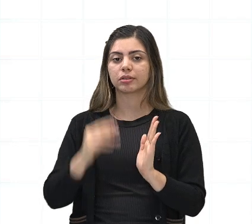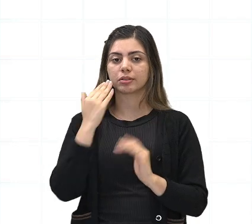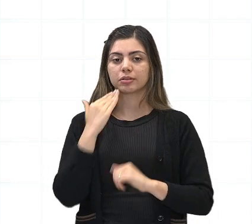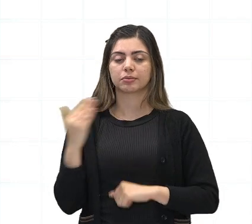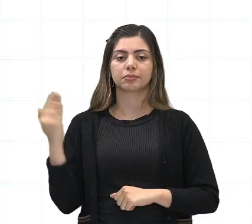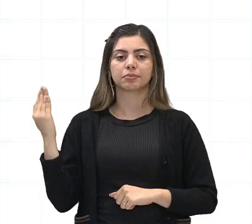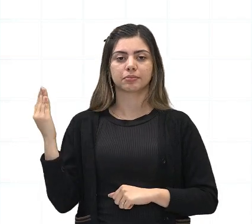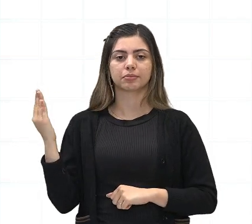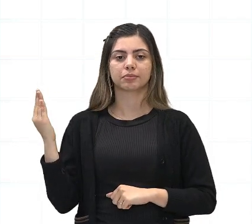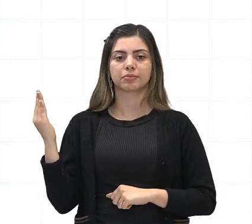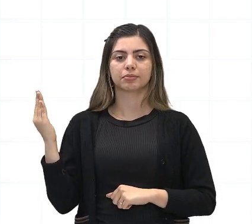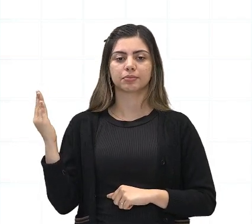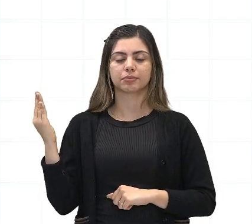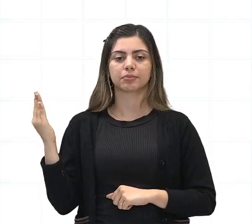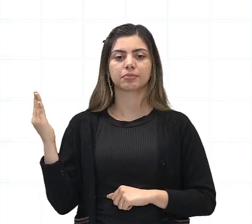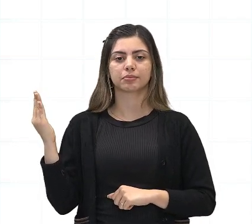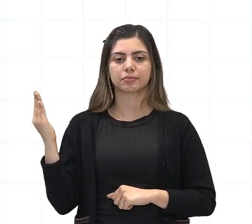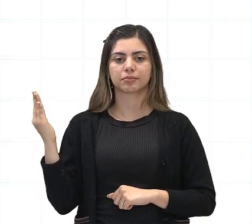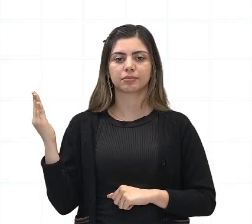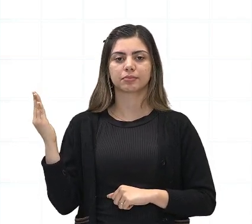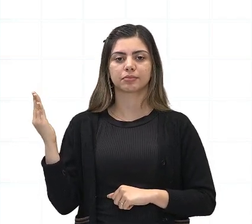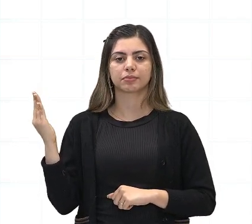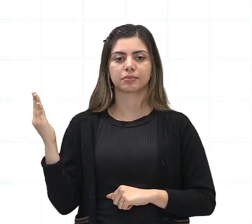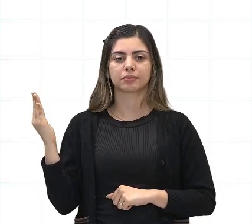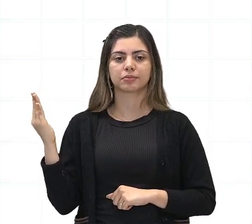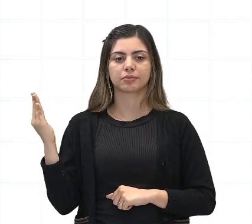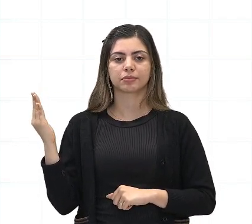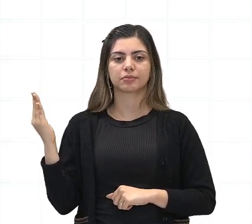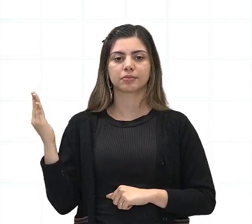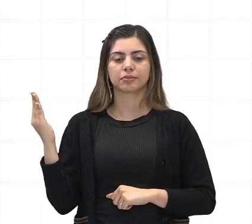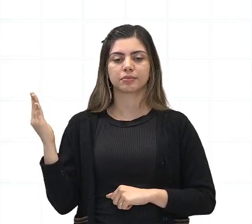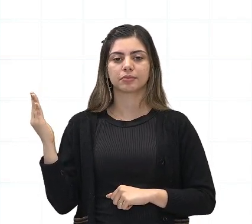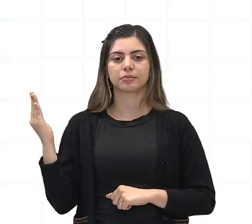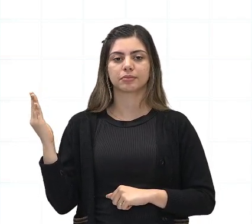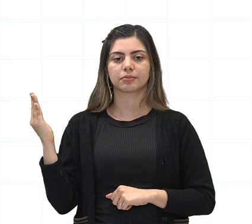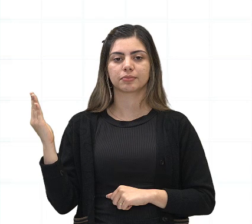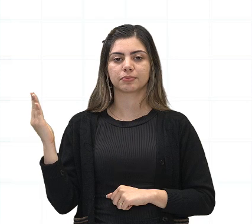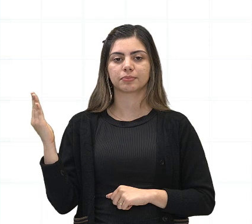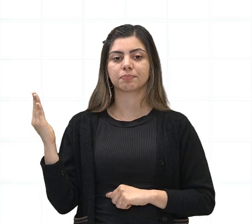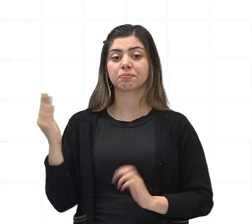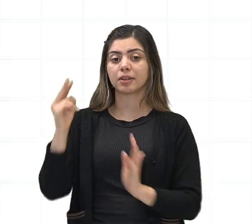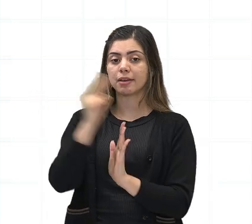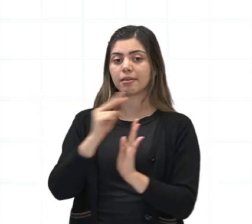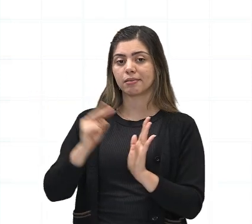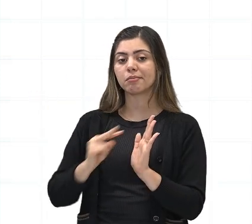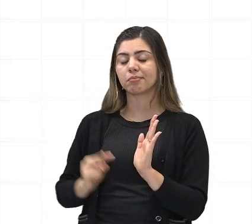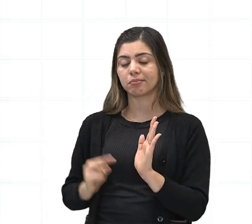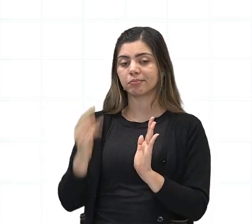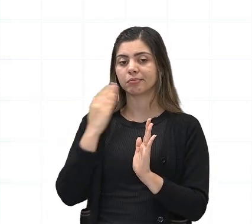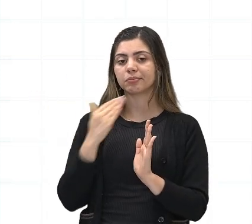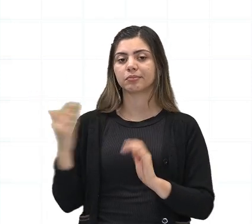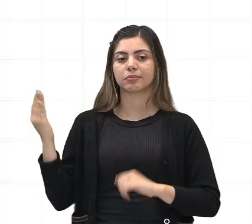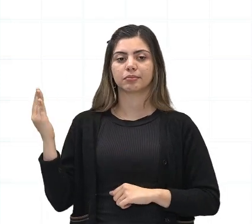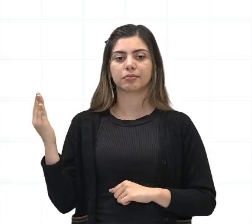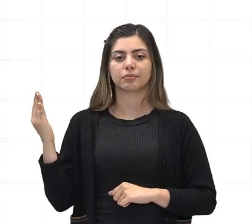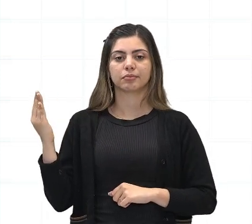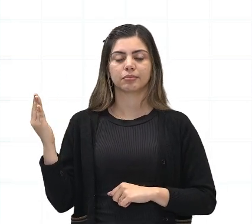do Jethro Tull, hoje me amarro no Slash. Minha vida agora é cool, meu passado é que foi